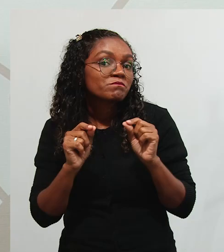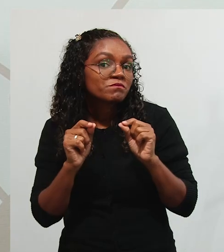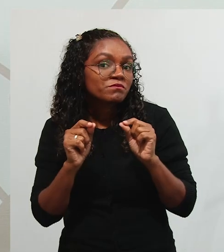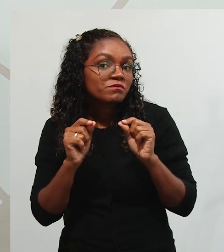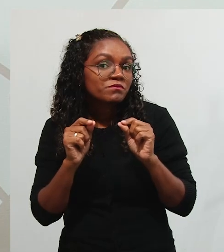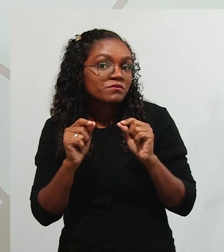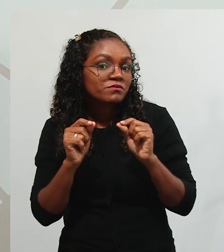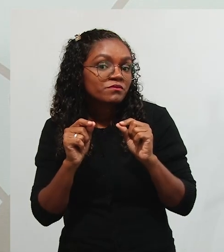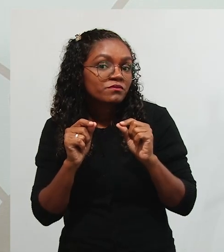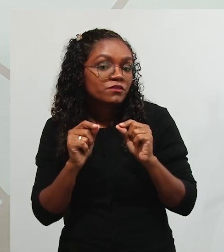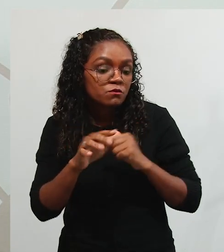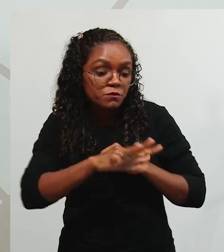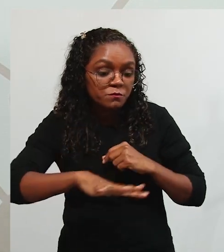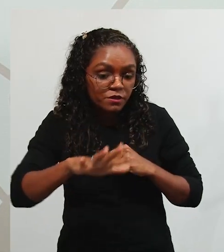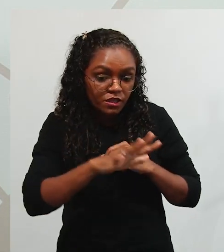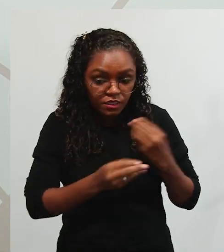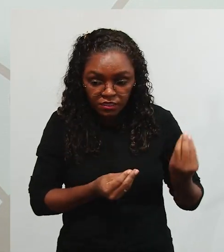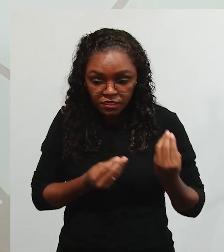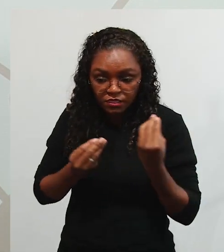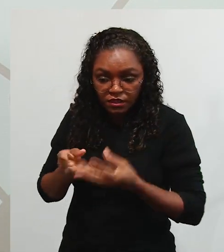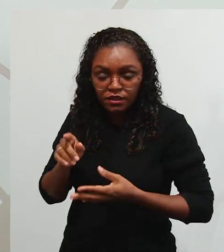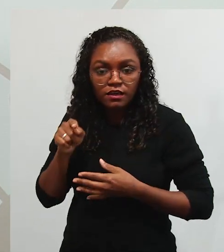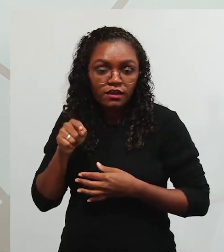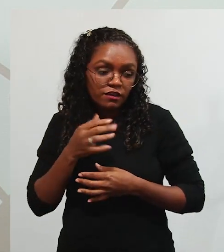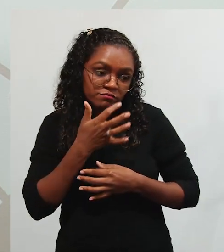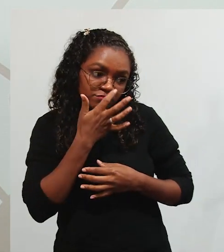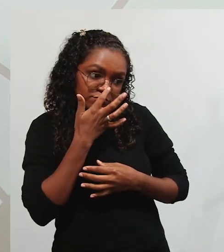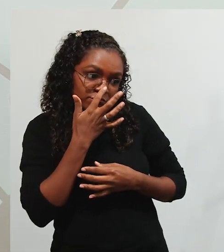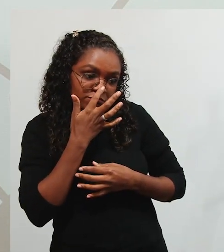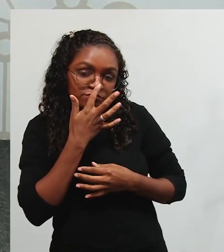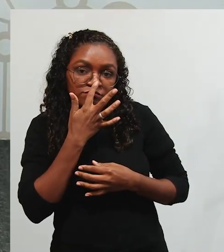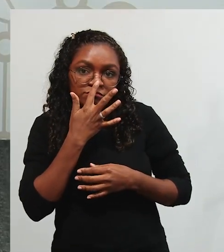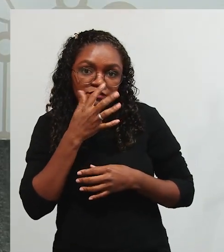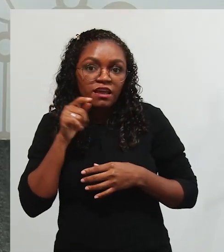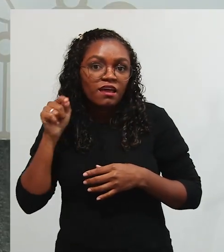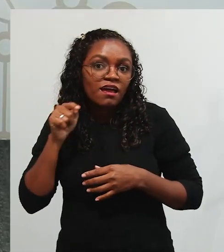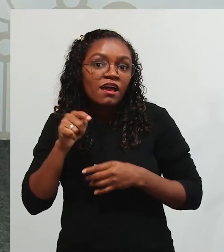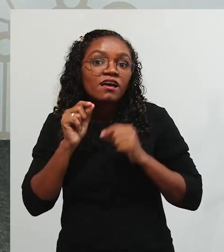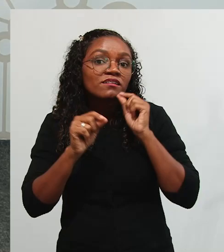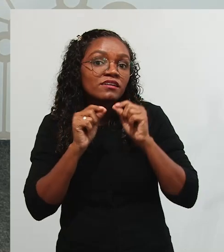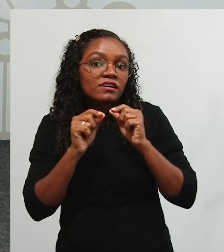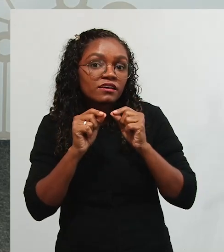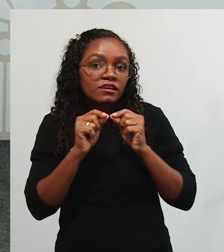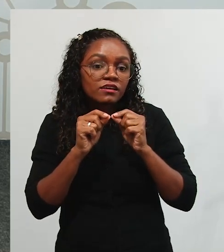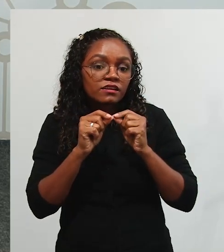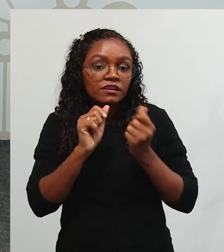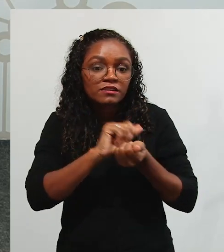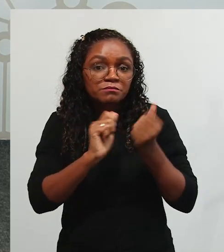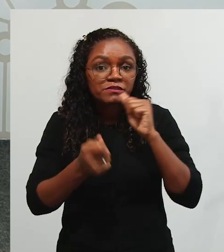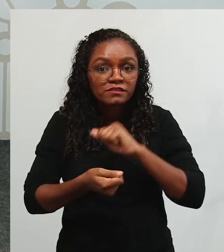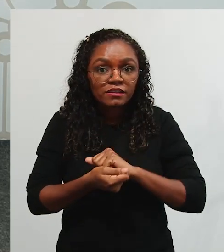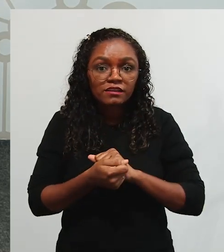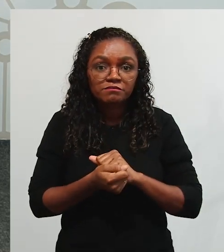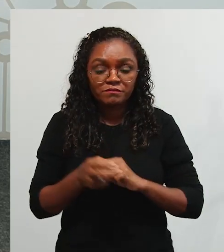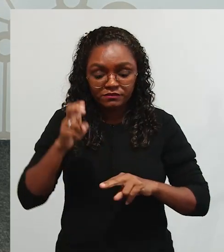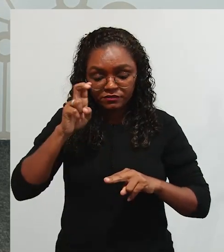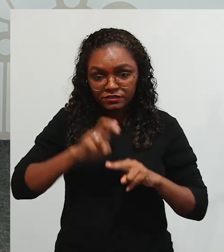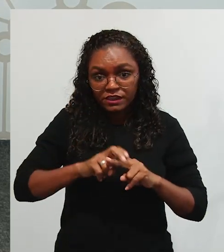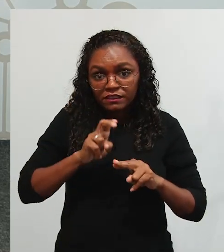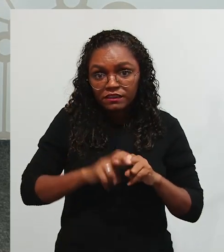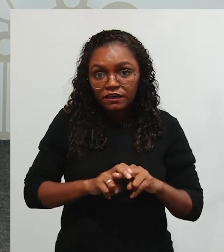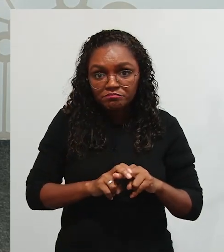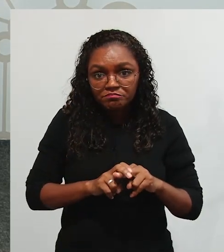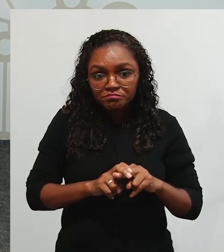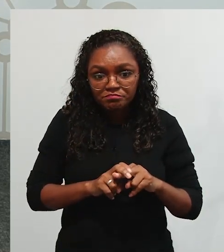O que o ambiente oferece para ela normalmente é que ela tenha que se adequar. Você tem que sentar no banco agora. Se enquadrar.